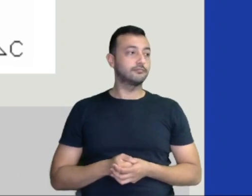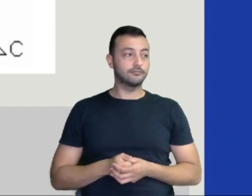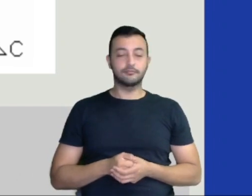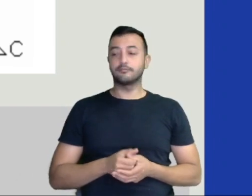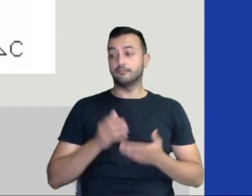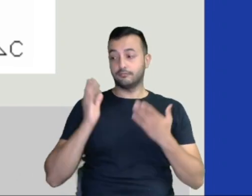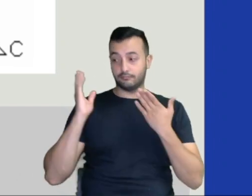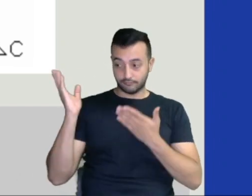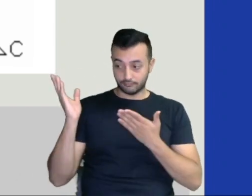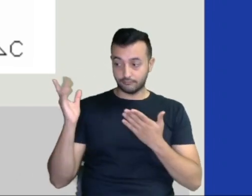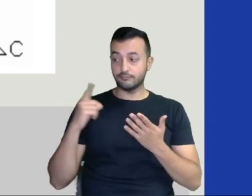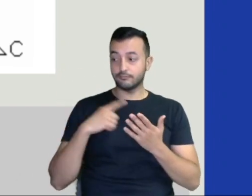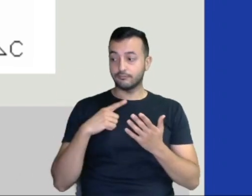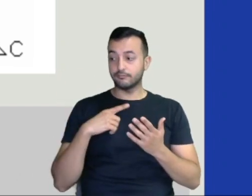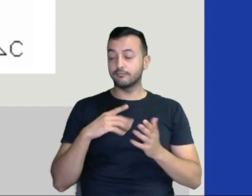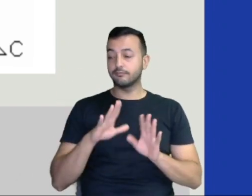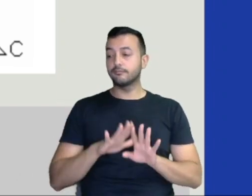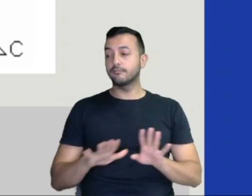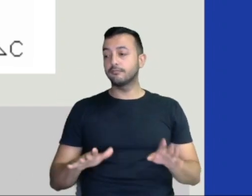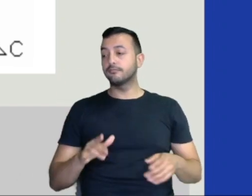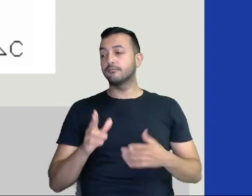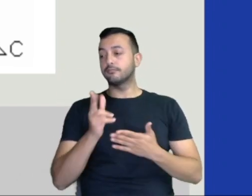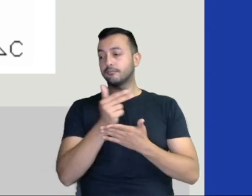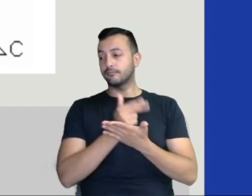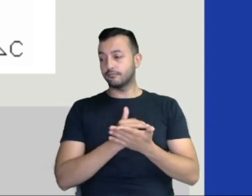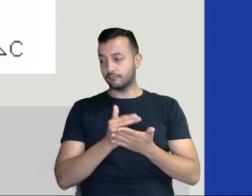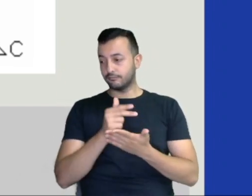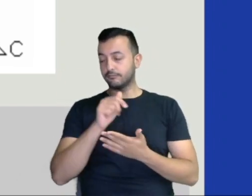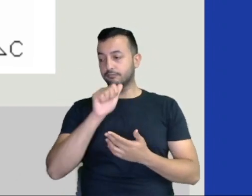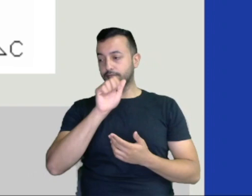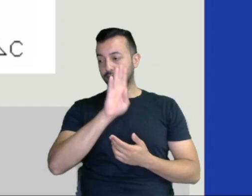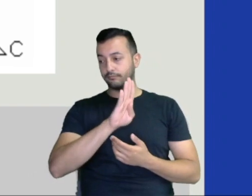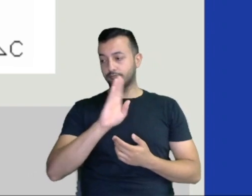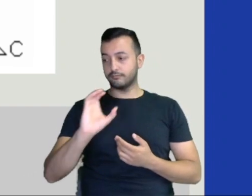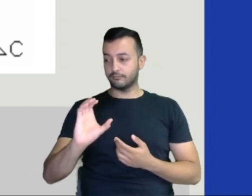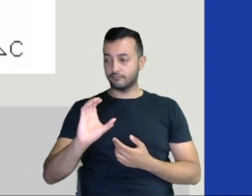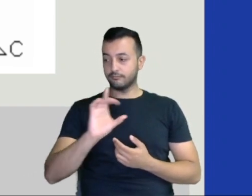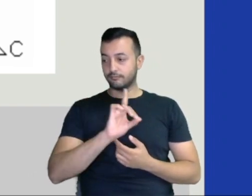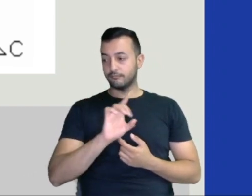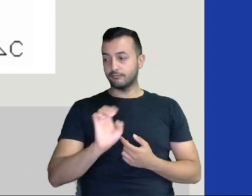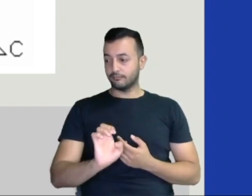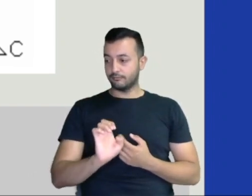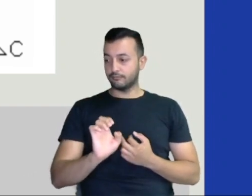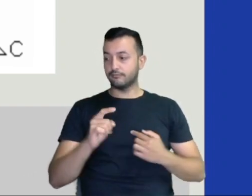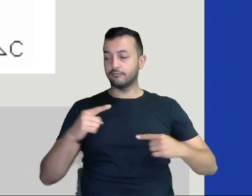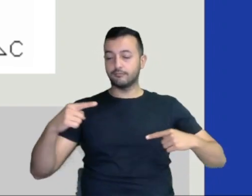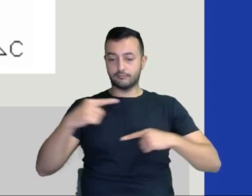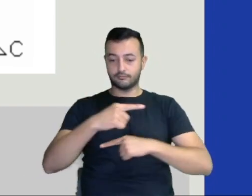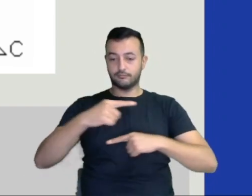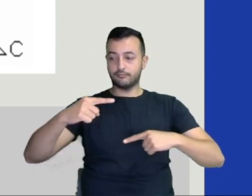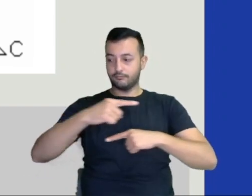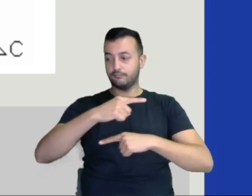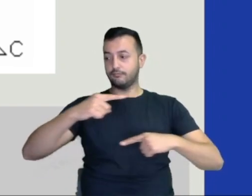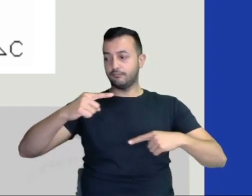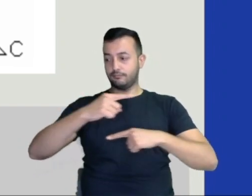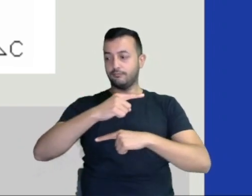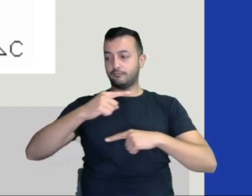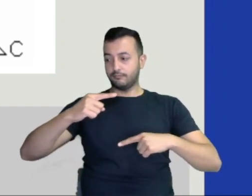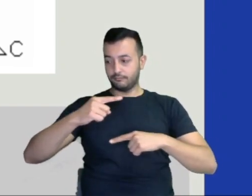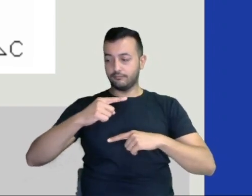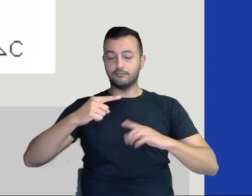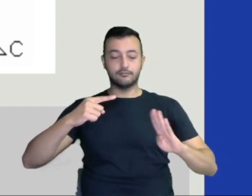Nessa questão, a gente tem assim, na figura, os segmentos BC e DE são paralelos. Então, olha